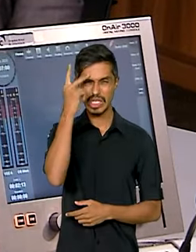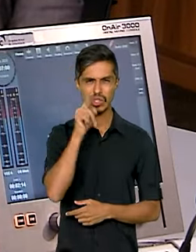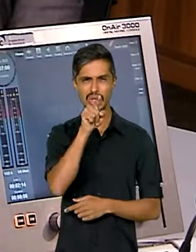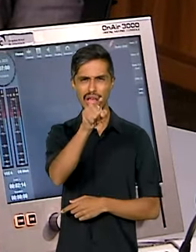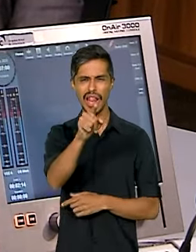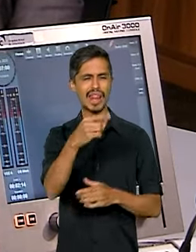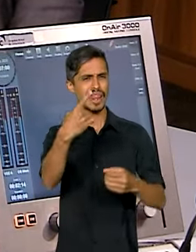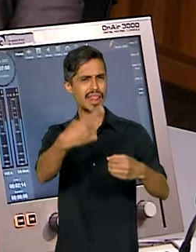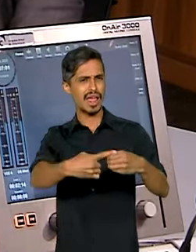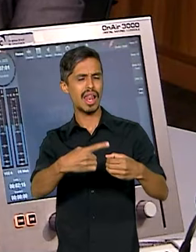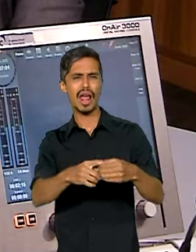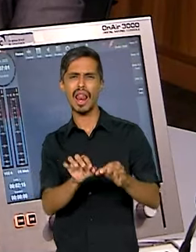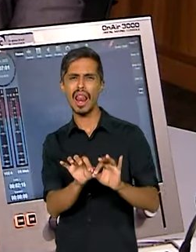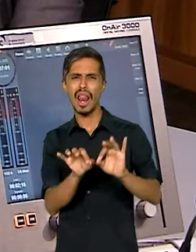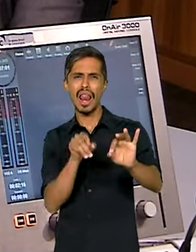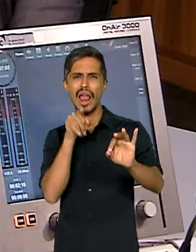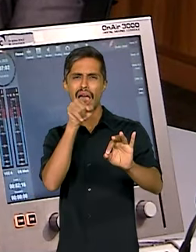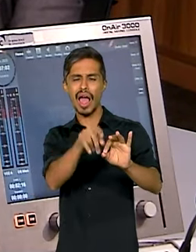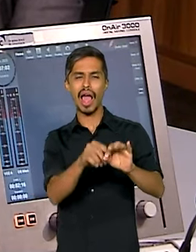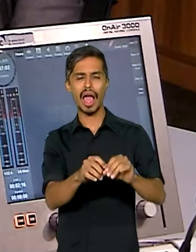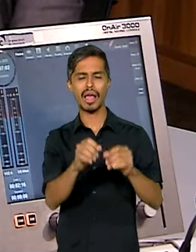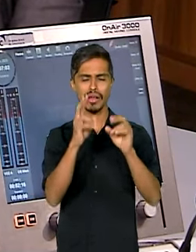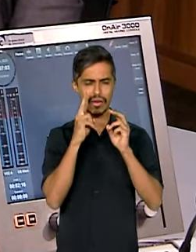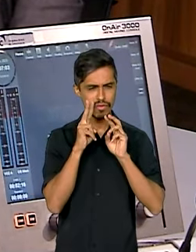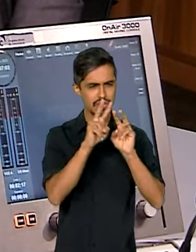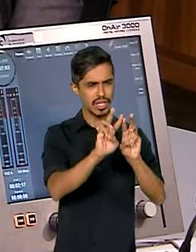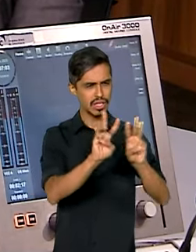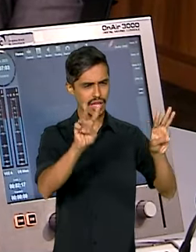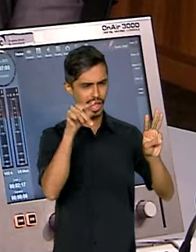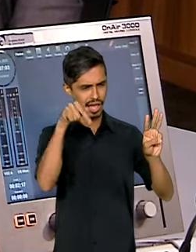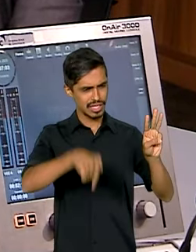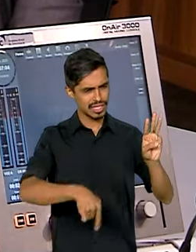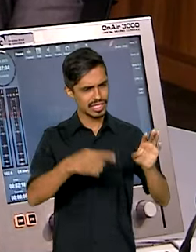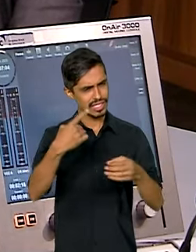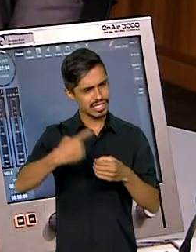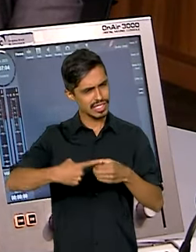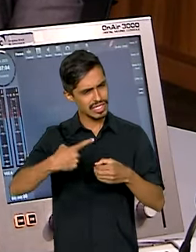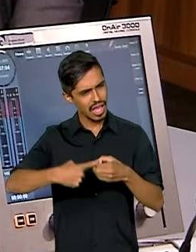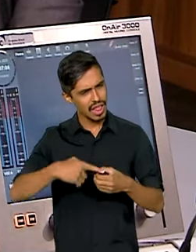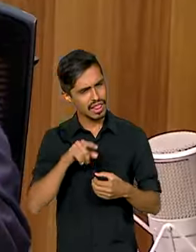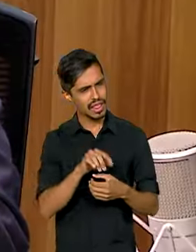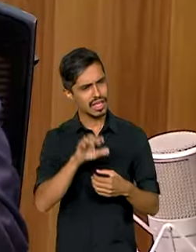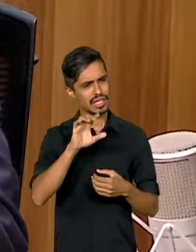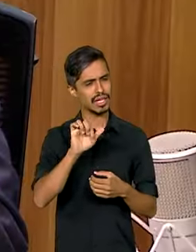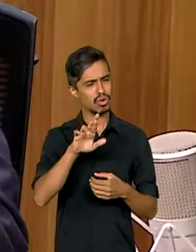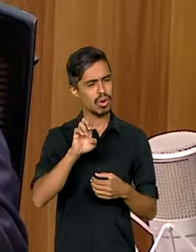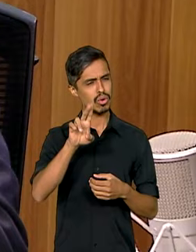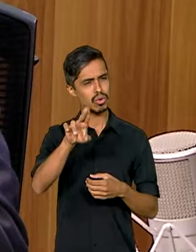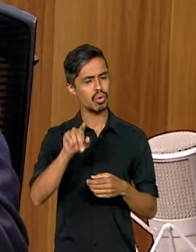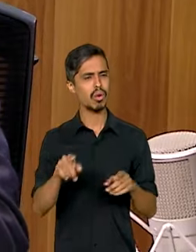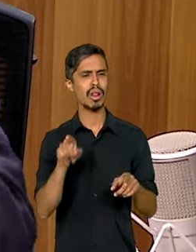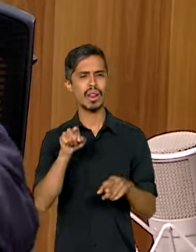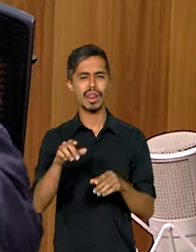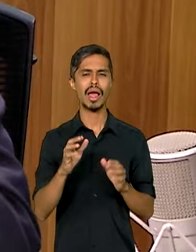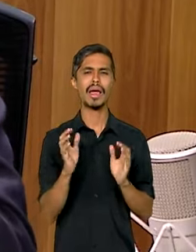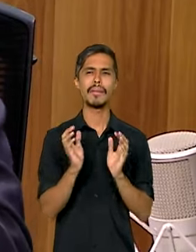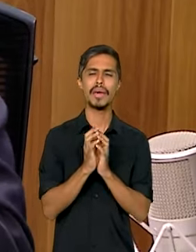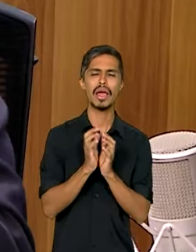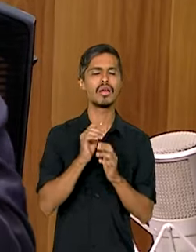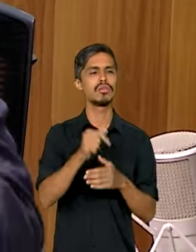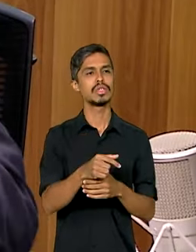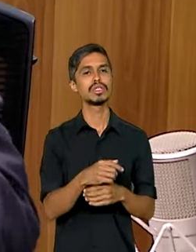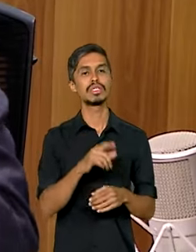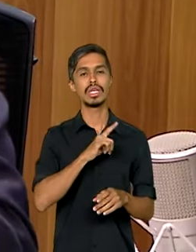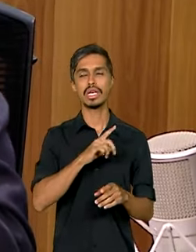tá lá na cidade ela vai abrir o comunica BR e vai ver aqui na cidade de Caruaru em Pernambuco tem cinco médicos